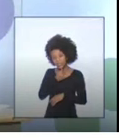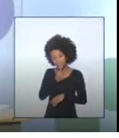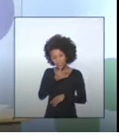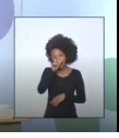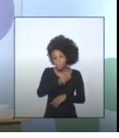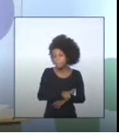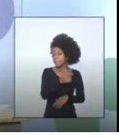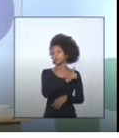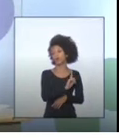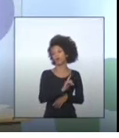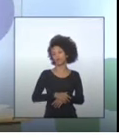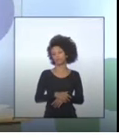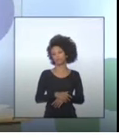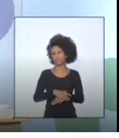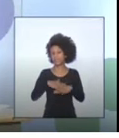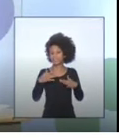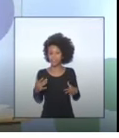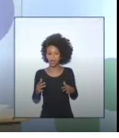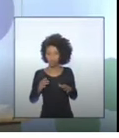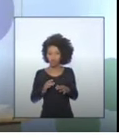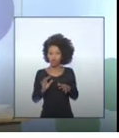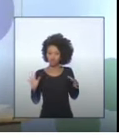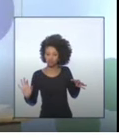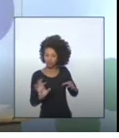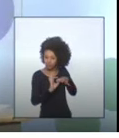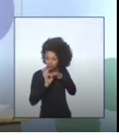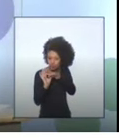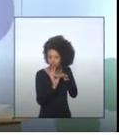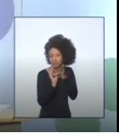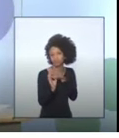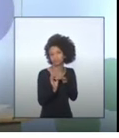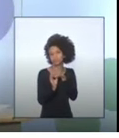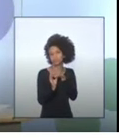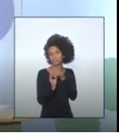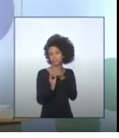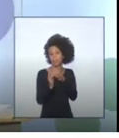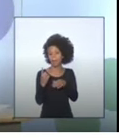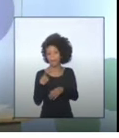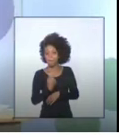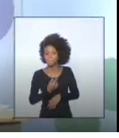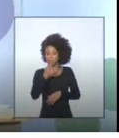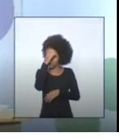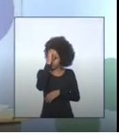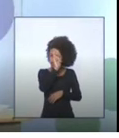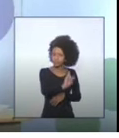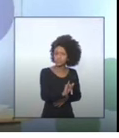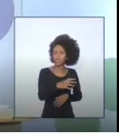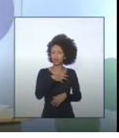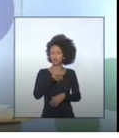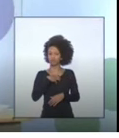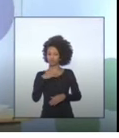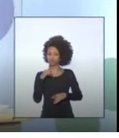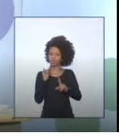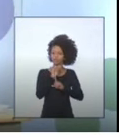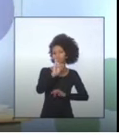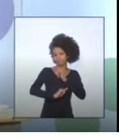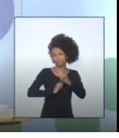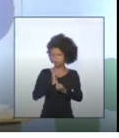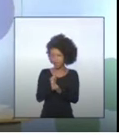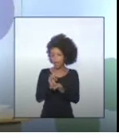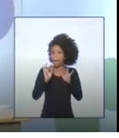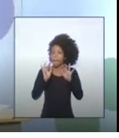unir e formar uma grande corrente para que a gente possa evitar, de fato, então, ações de cyberbullying. Mas